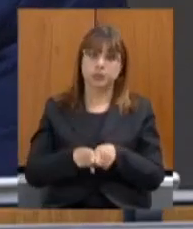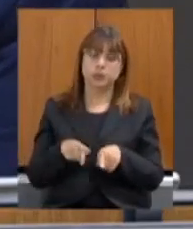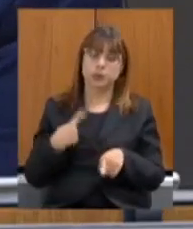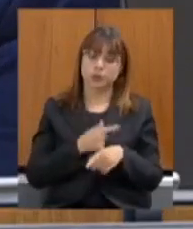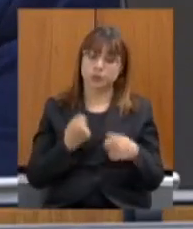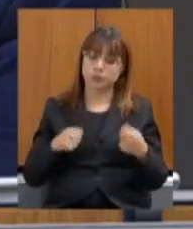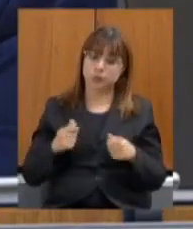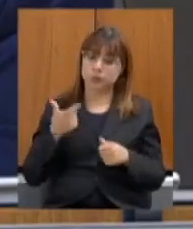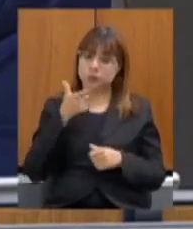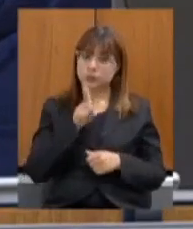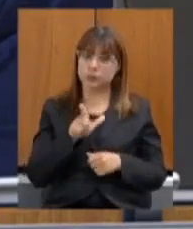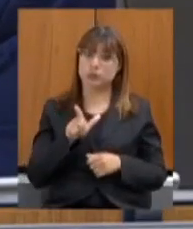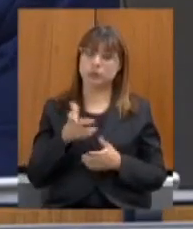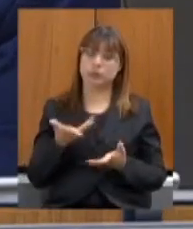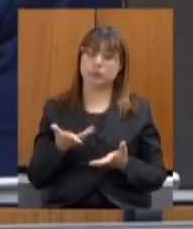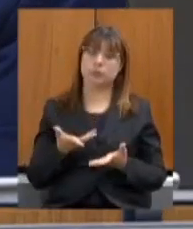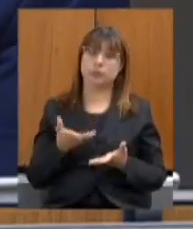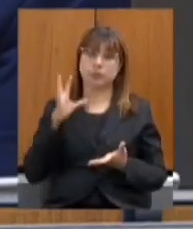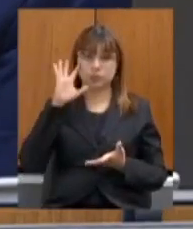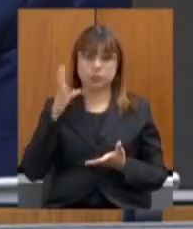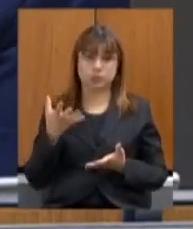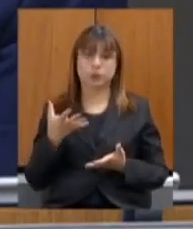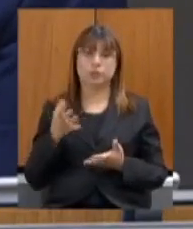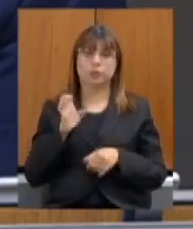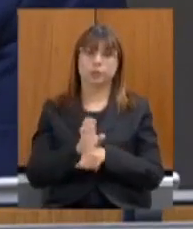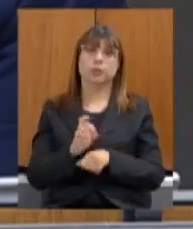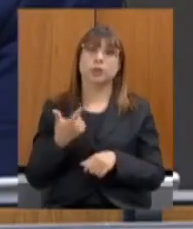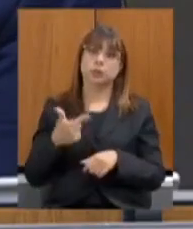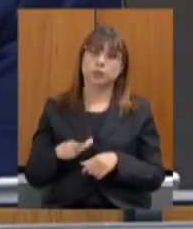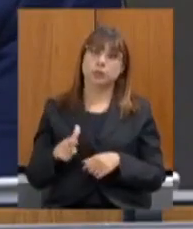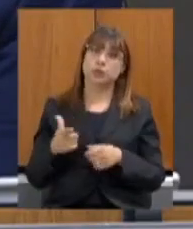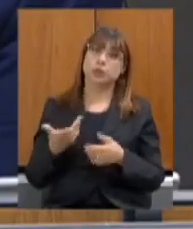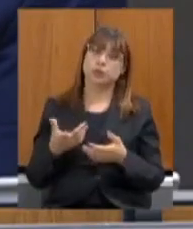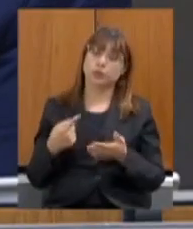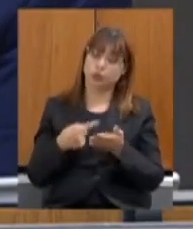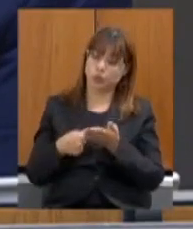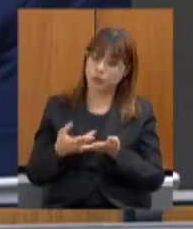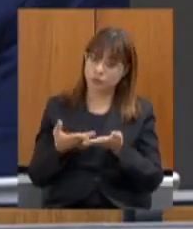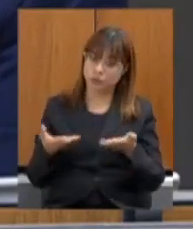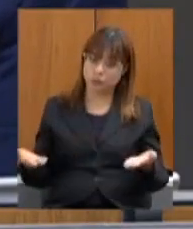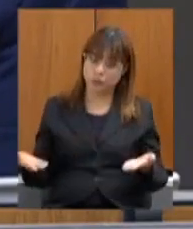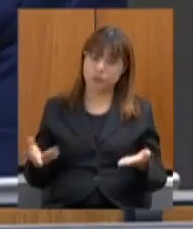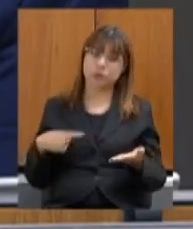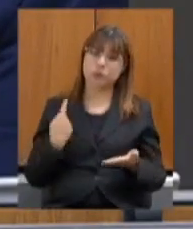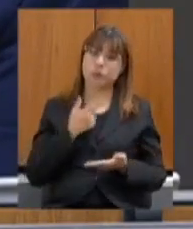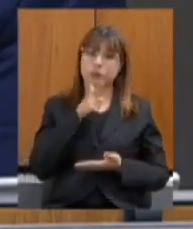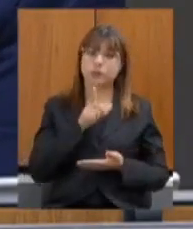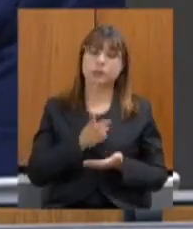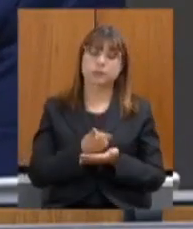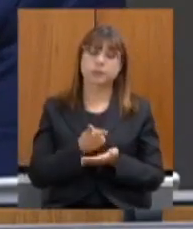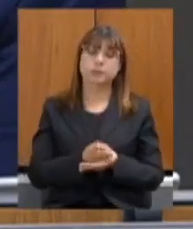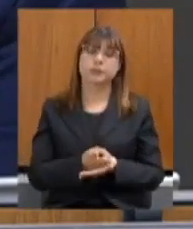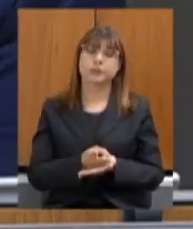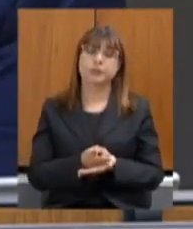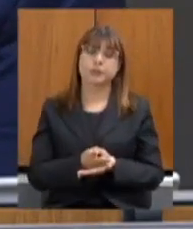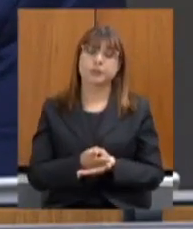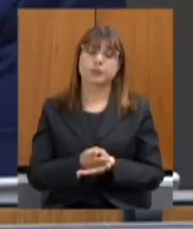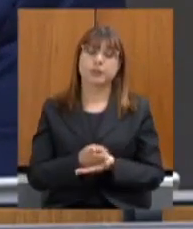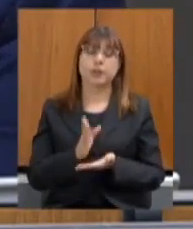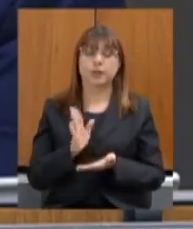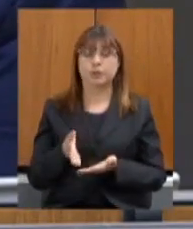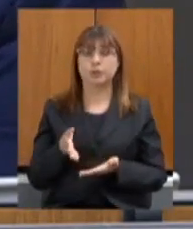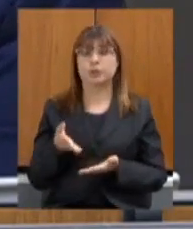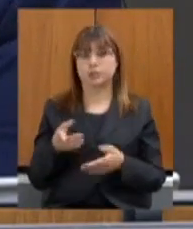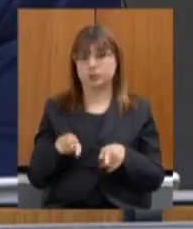precisamos encontrar alternativas para o nosso estado. E aqui fica, mais uma vez, um convite para que a gente sempre tenha a condição, o espaço que a gente já vem ter,